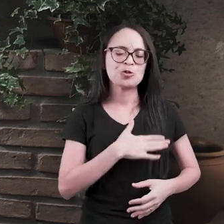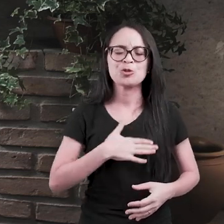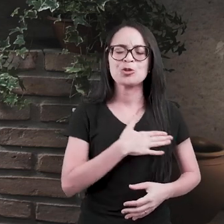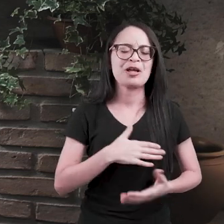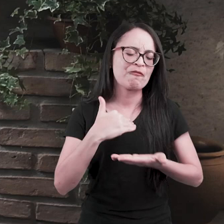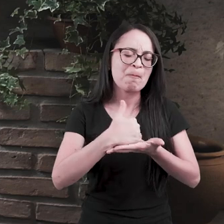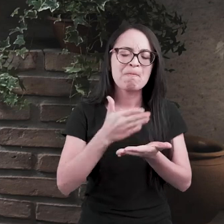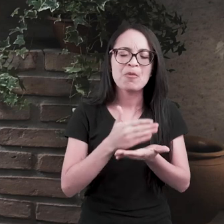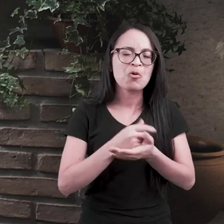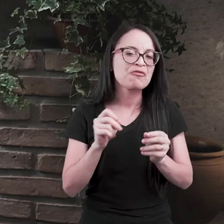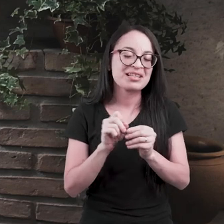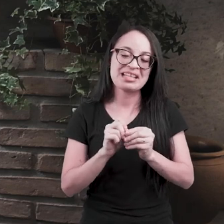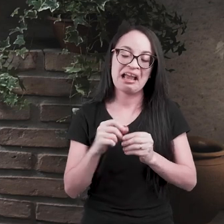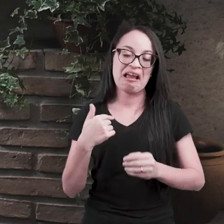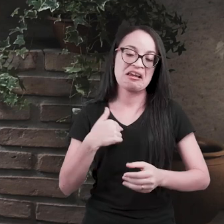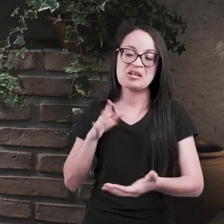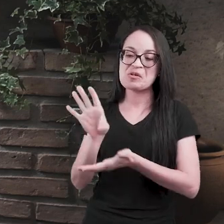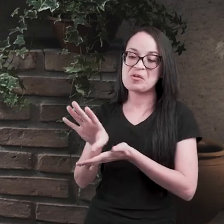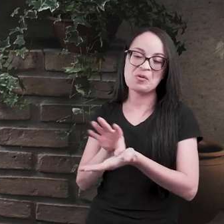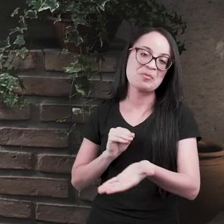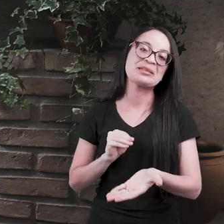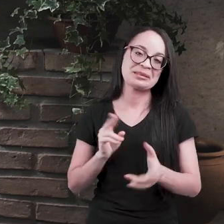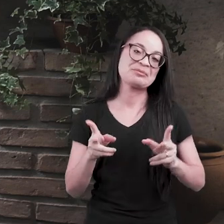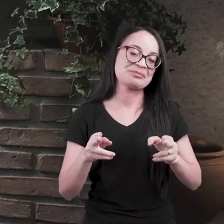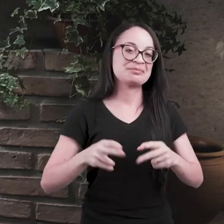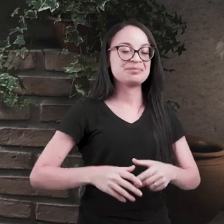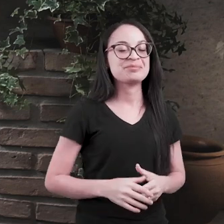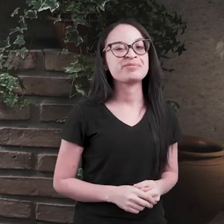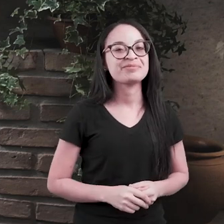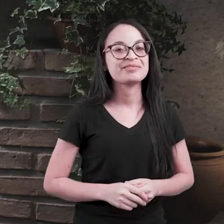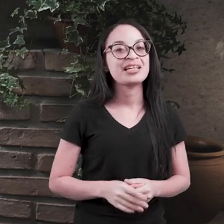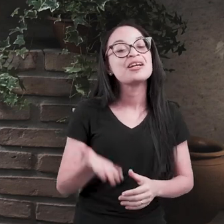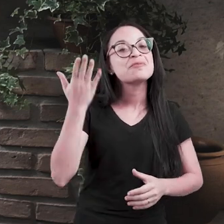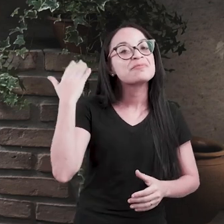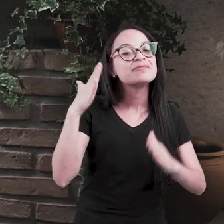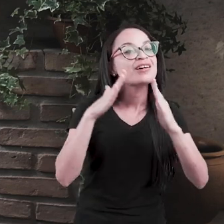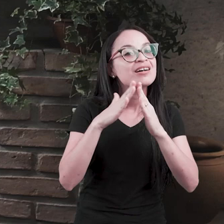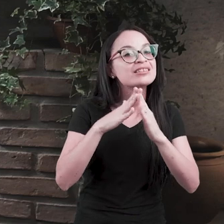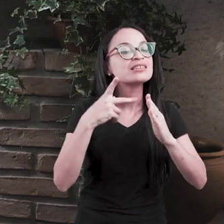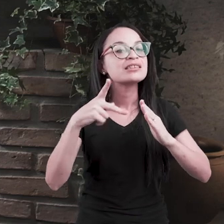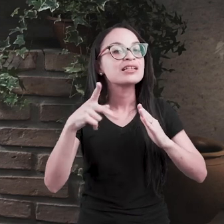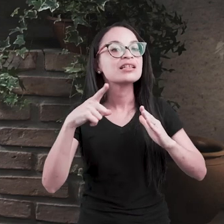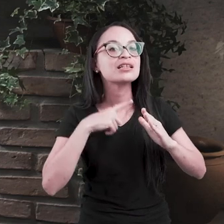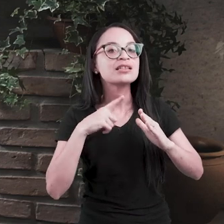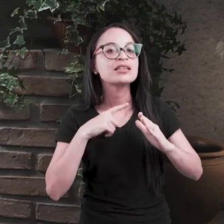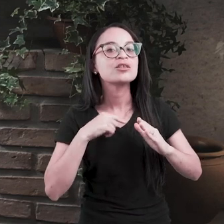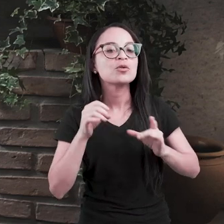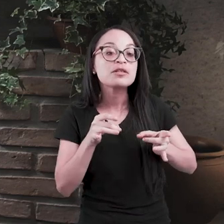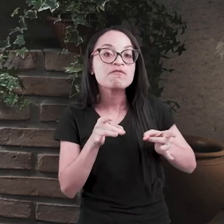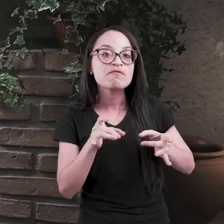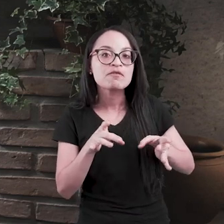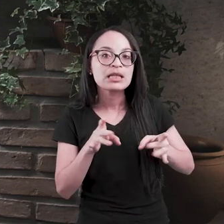gostava muito de fazer bolo. Eu acho que eu puxei a gostar de fazer bolo a ela. Na casa dela tinha um